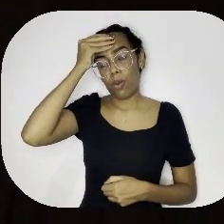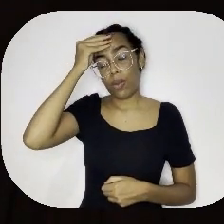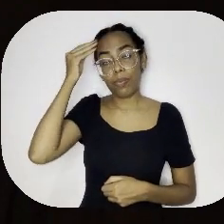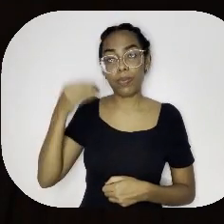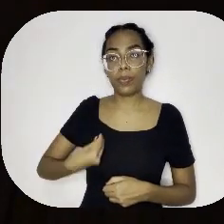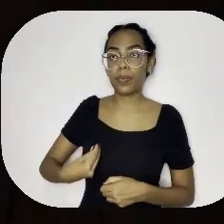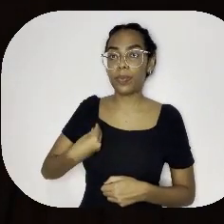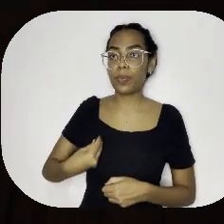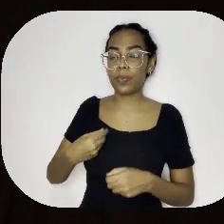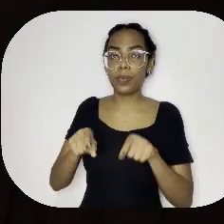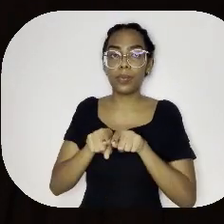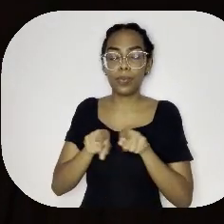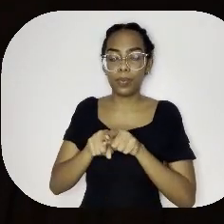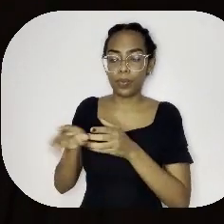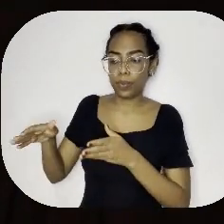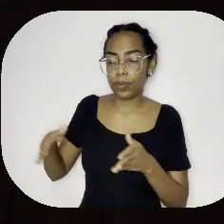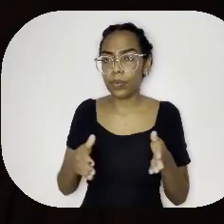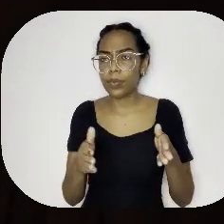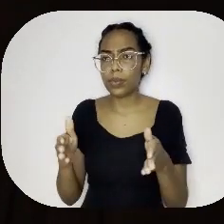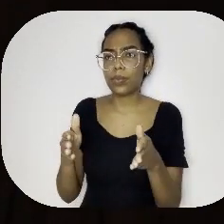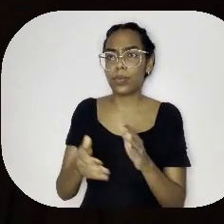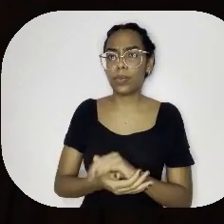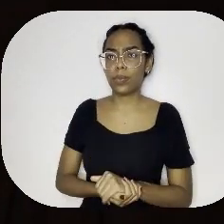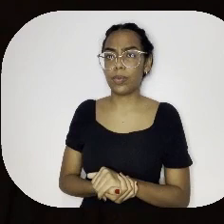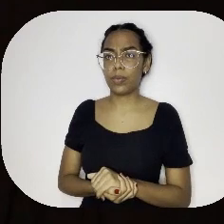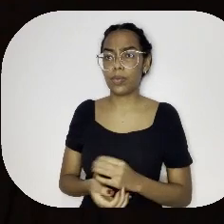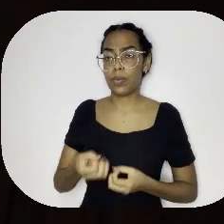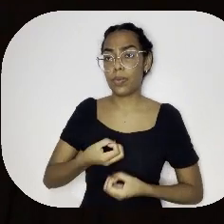da salvação. Me devolvem